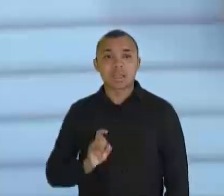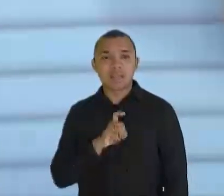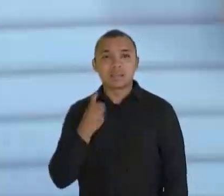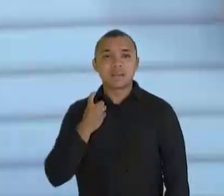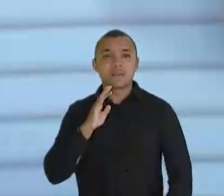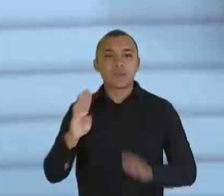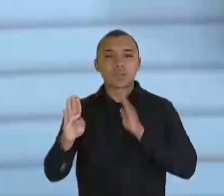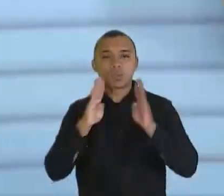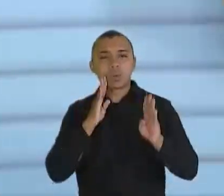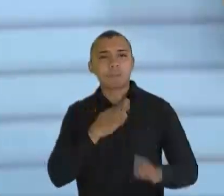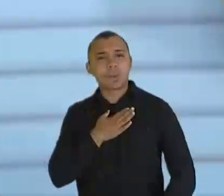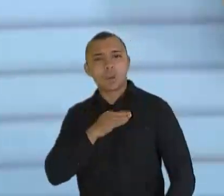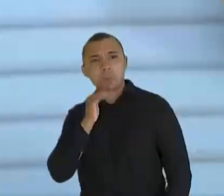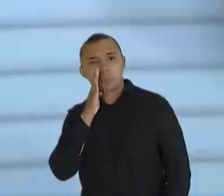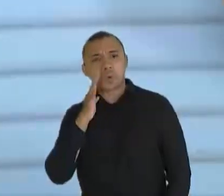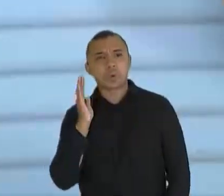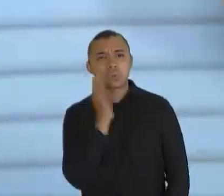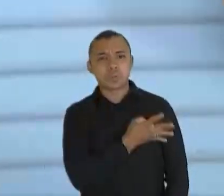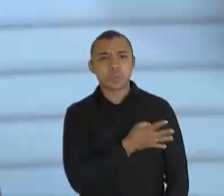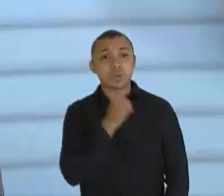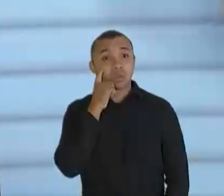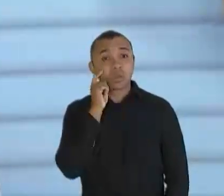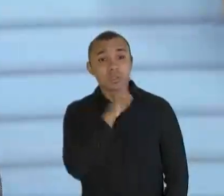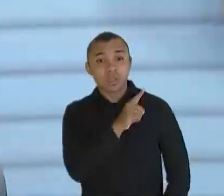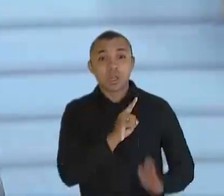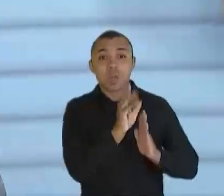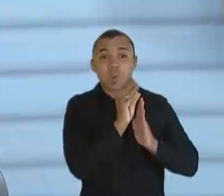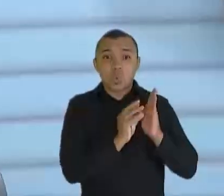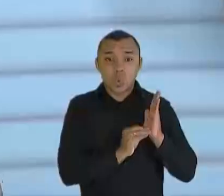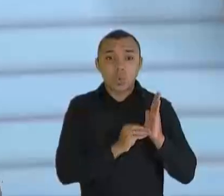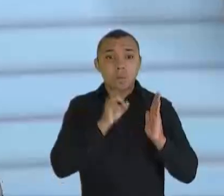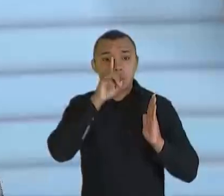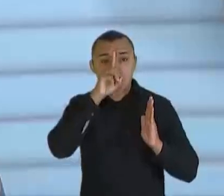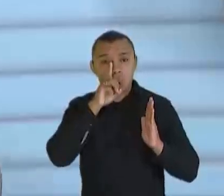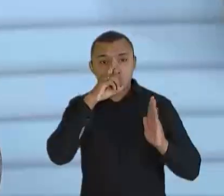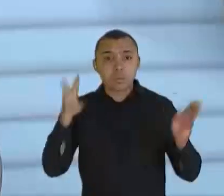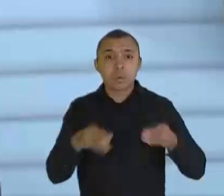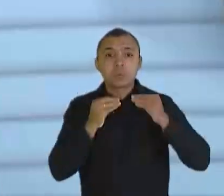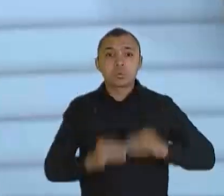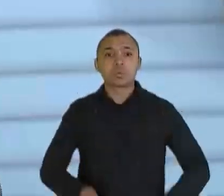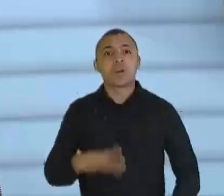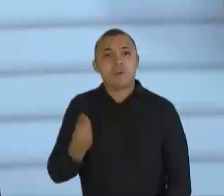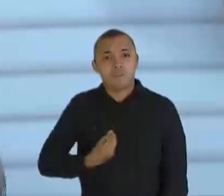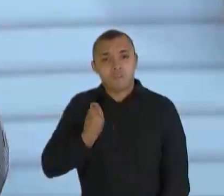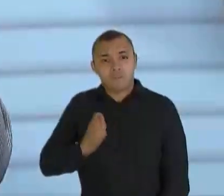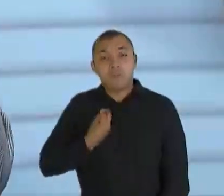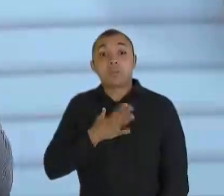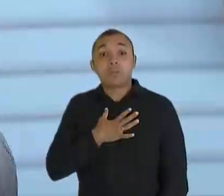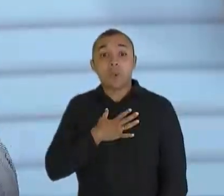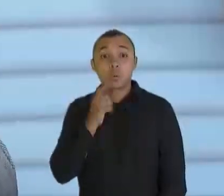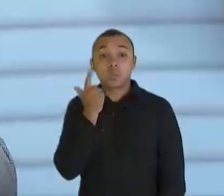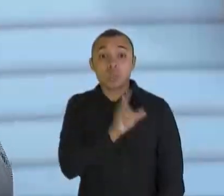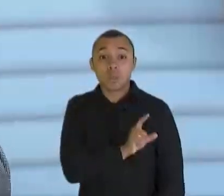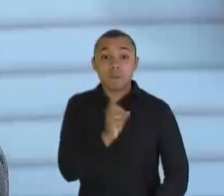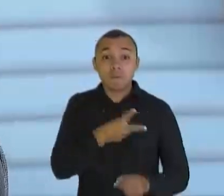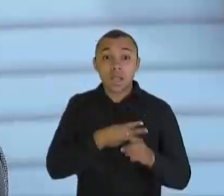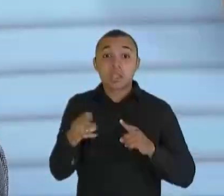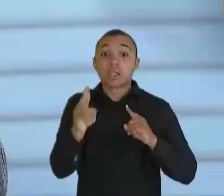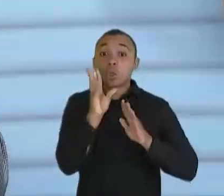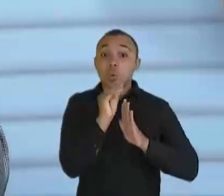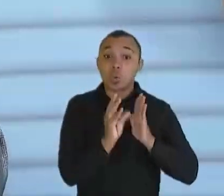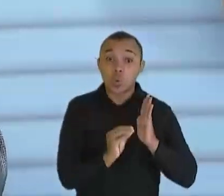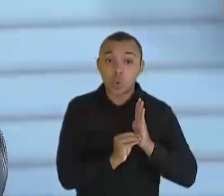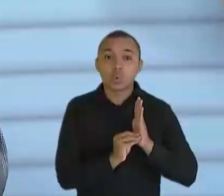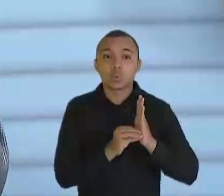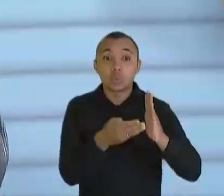Meta, né? Dizendo o seguinte: olha, esse conteúdo é um conteúdo que atenta à vida. Né? Eu ganhei os 3 processos. O conteúdo foi retirado,